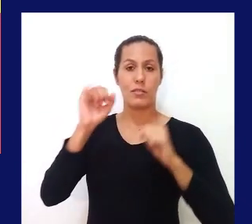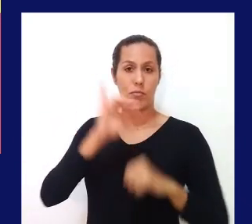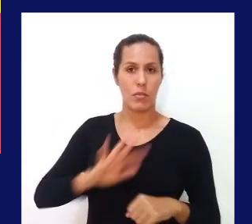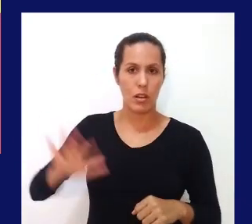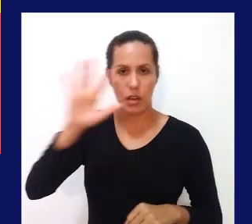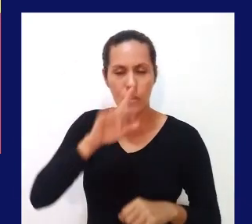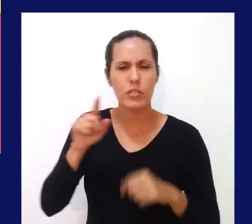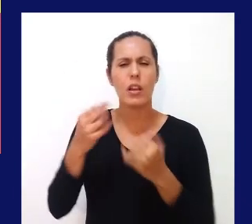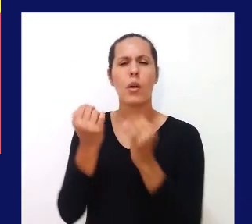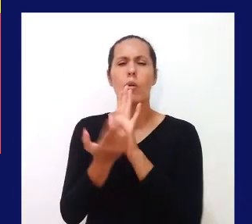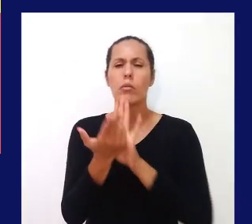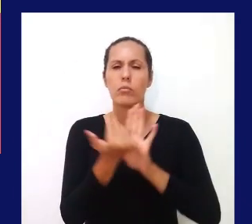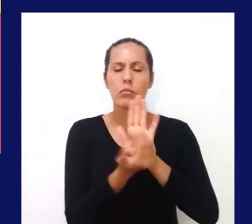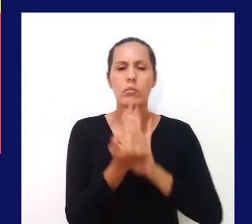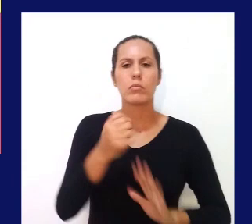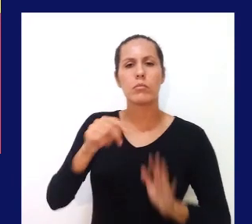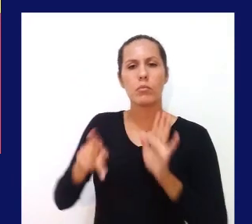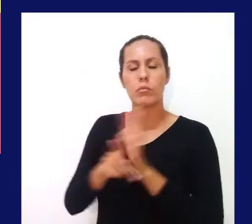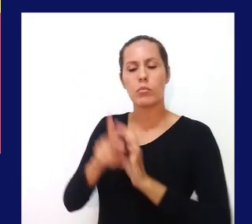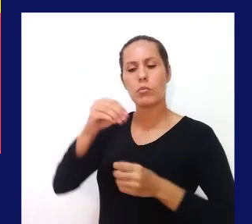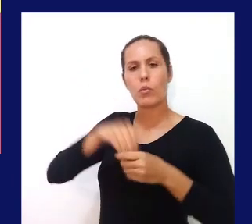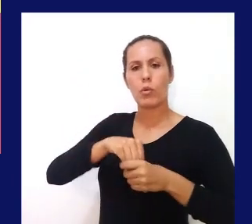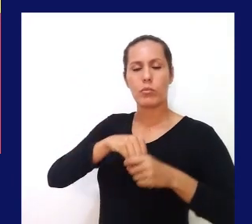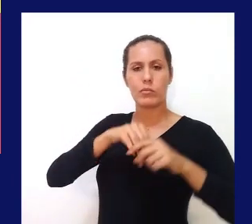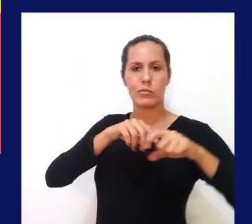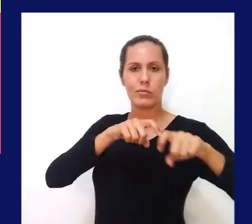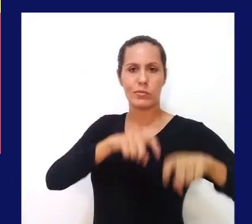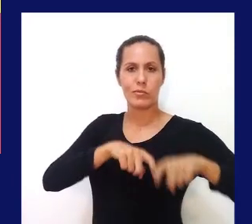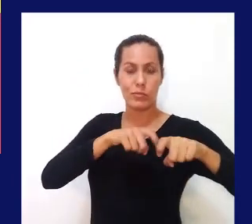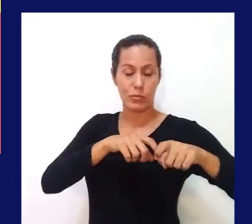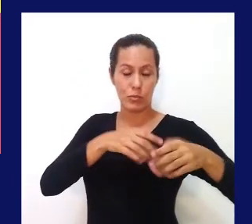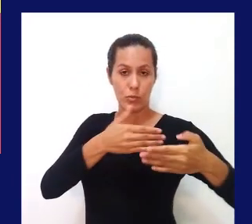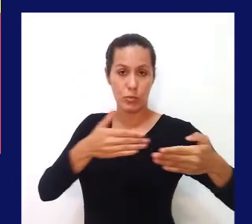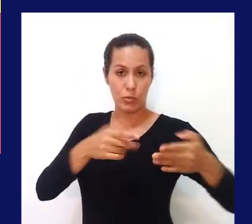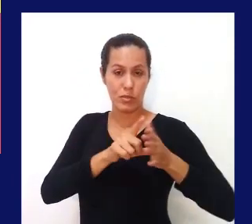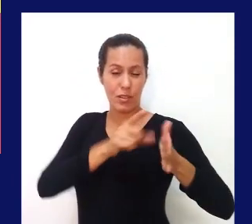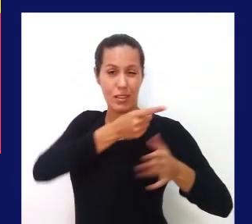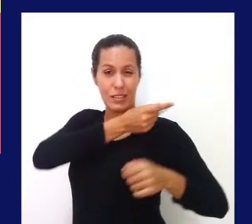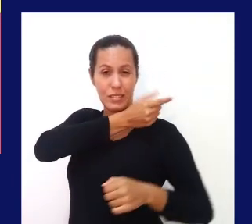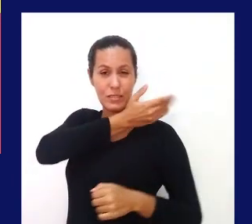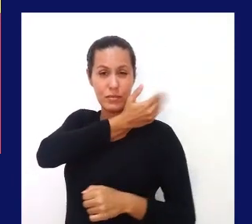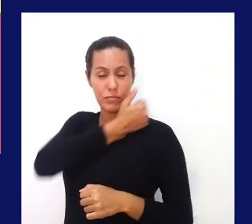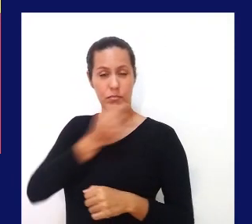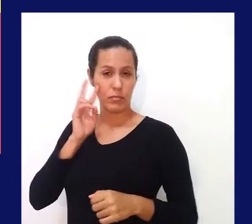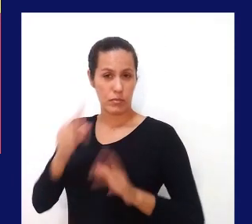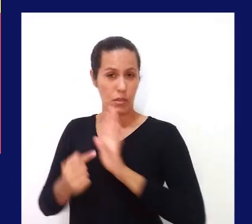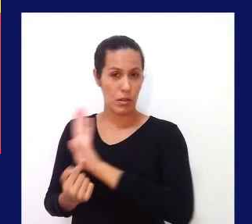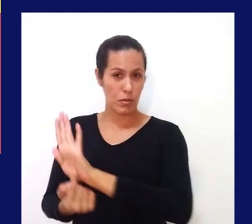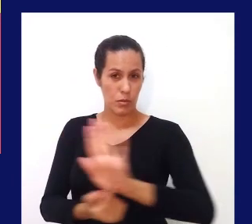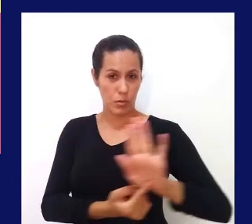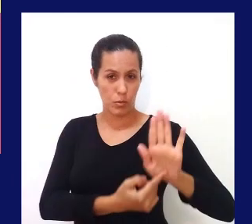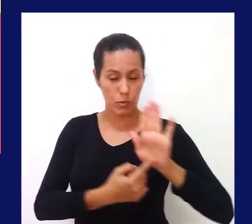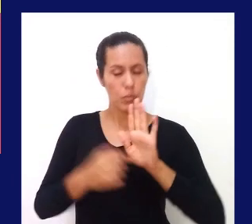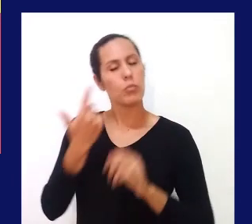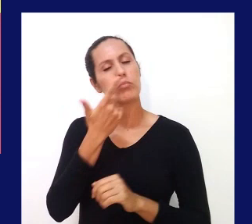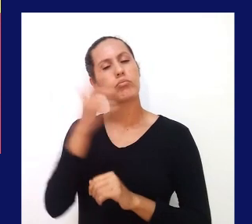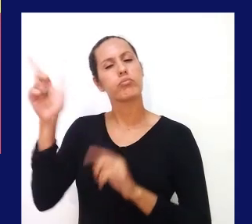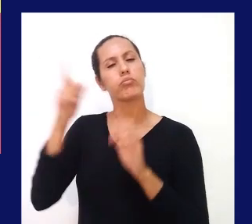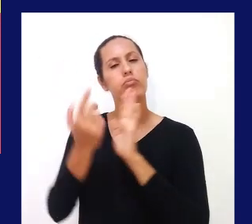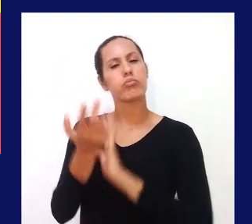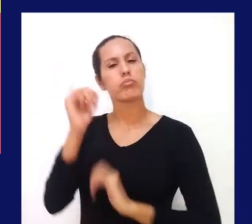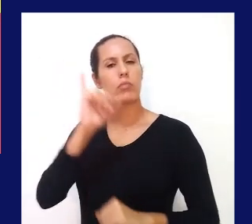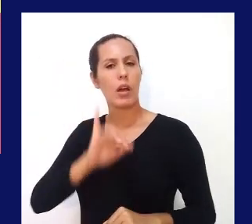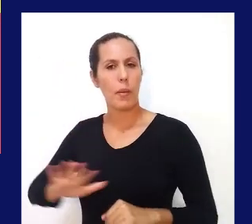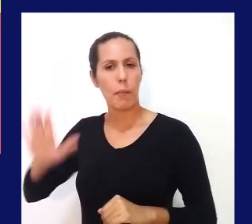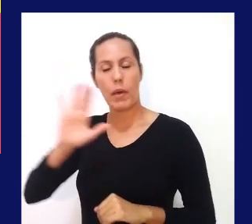imagem relativa a uma pintura rupestre que nos remetem à dança. Tá aparecendo para vocês aí